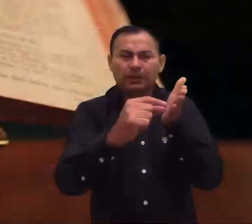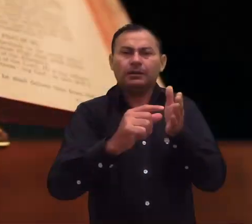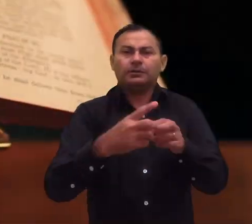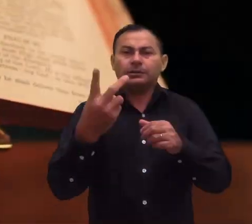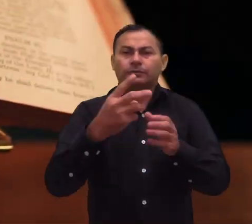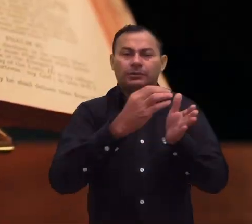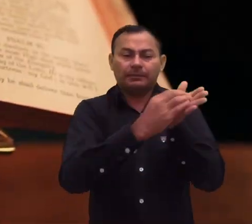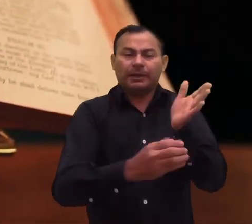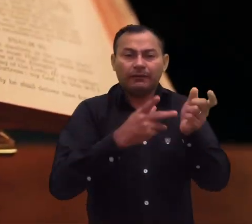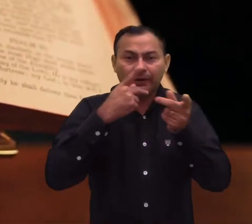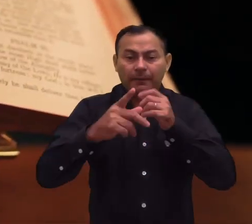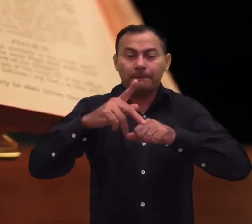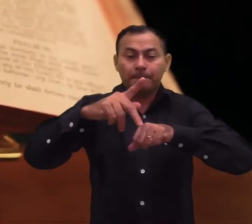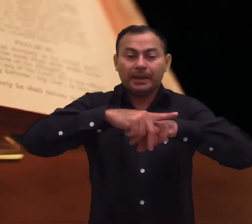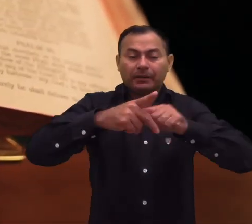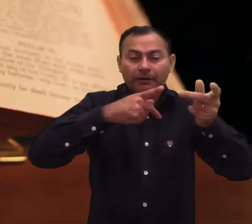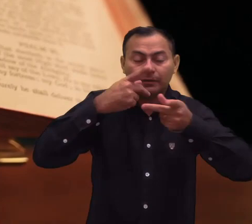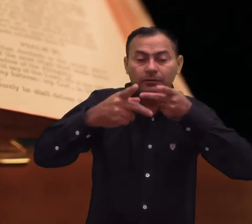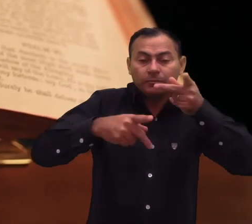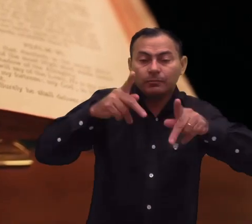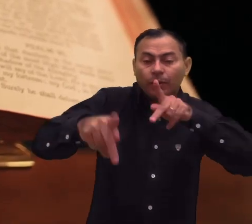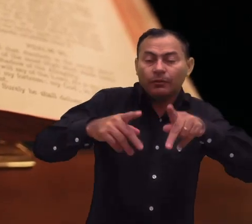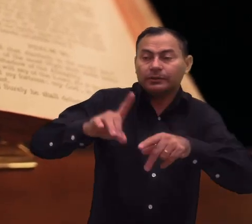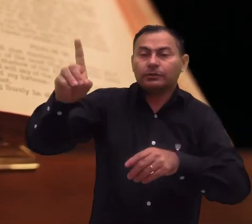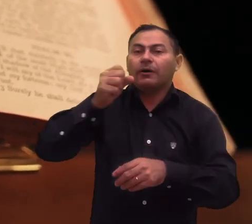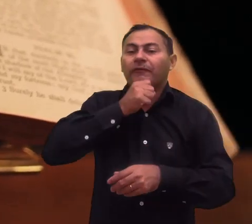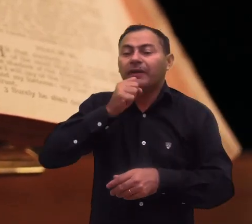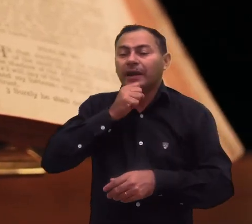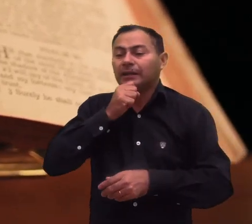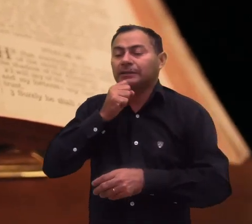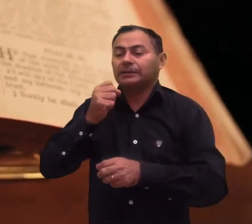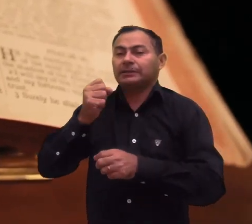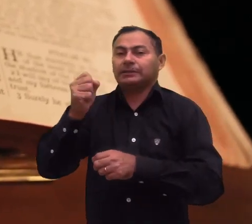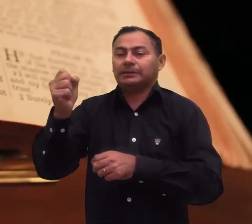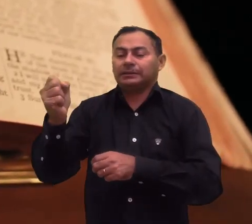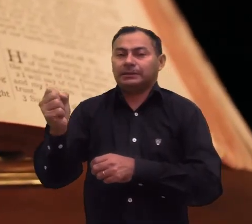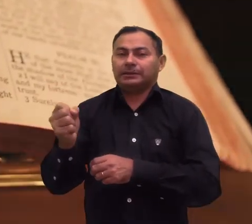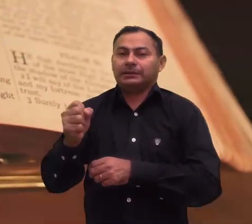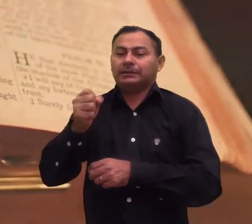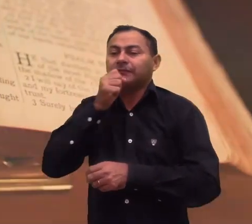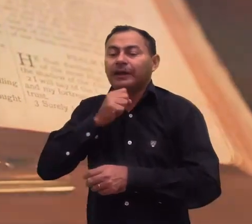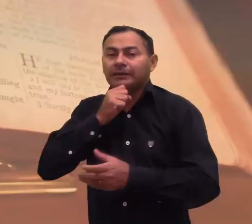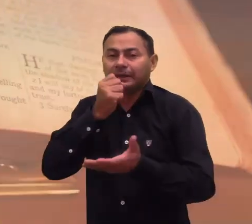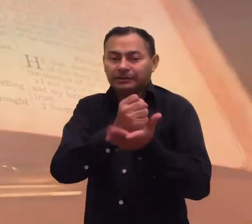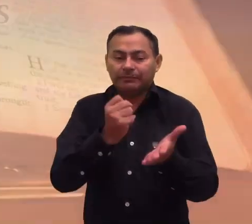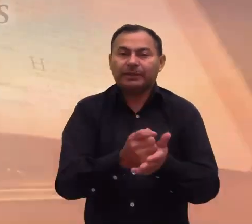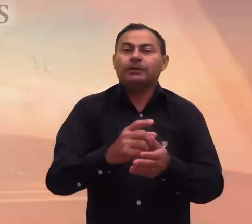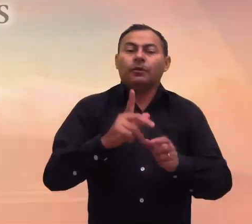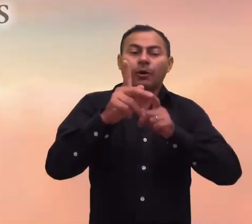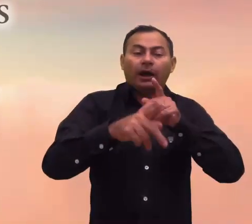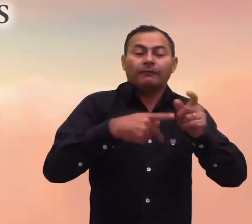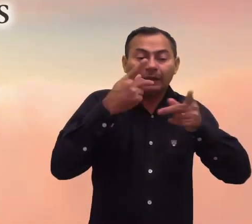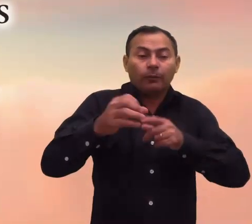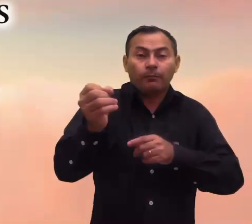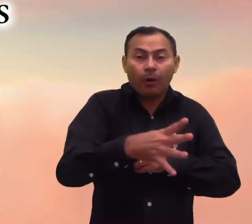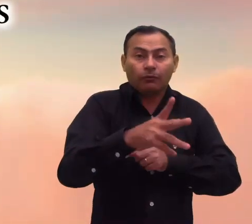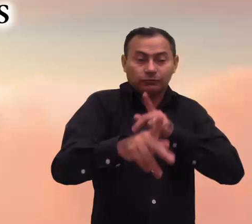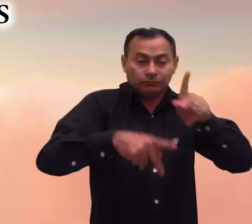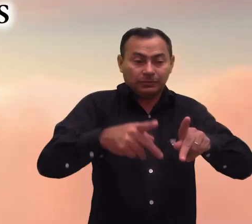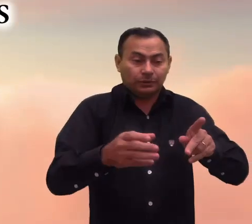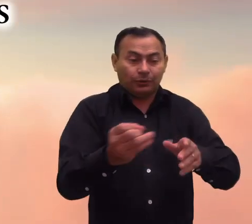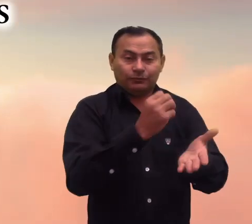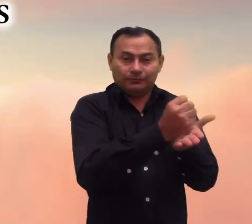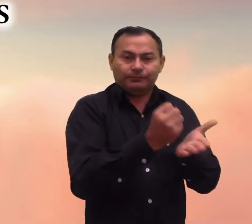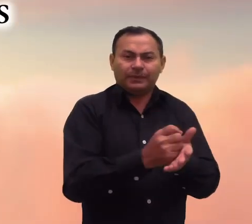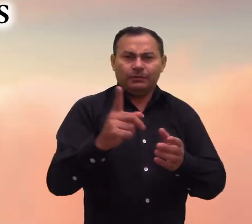passagem muito bonita na qual Pedro relaciona o povo de Deus do Velho Testamento ao povo de Deus do Novo Testamento. Vocês, porém,